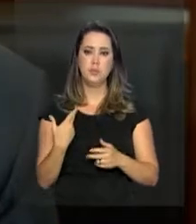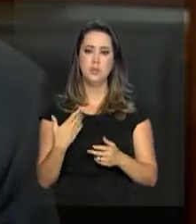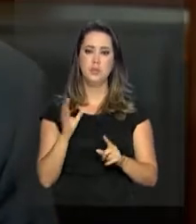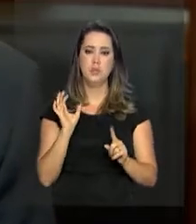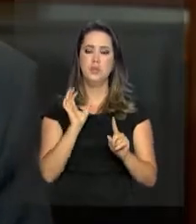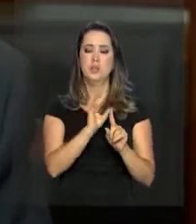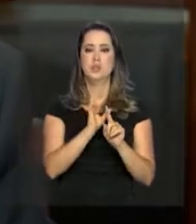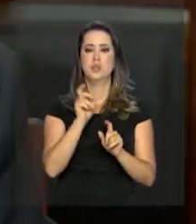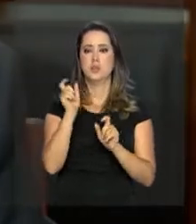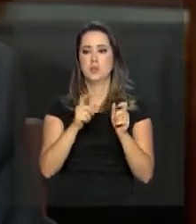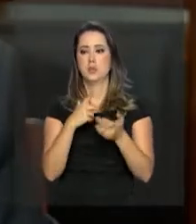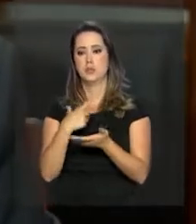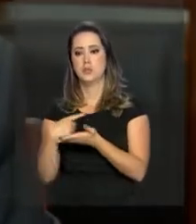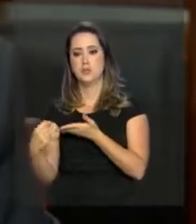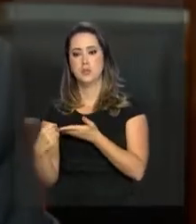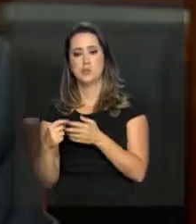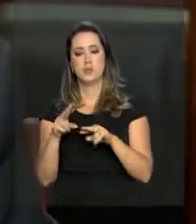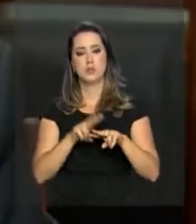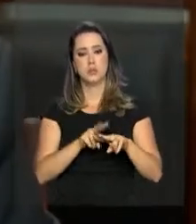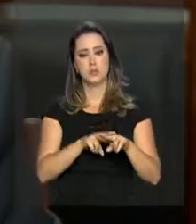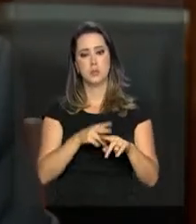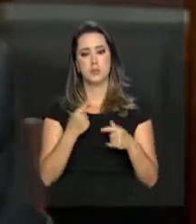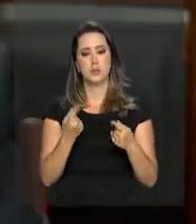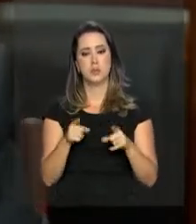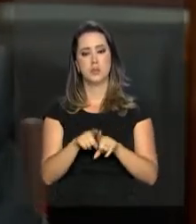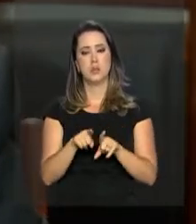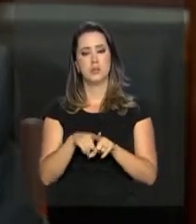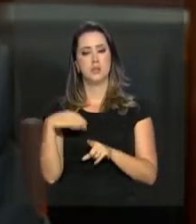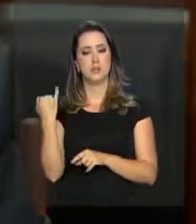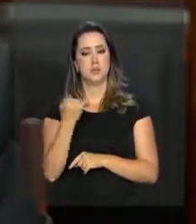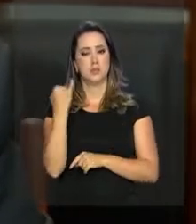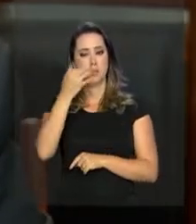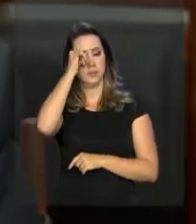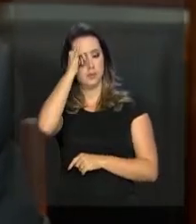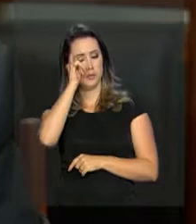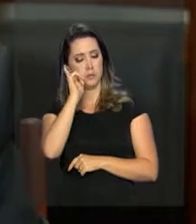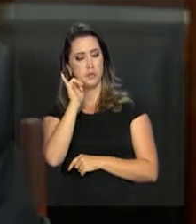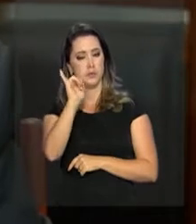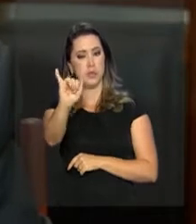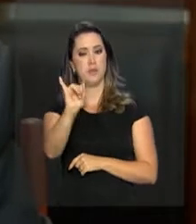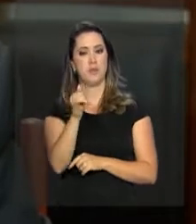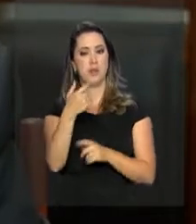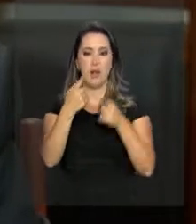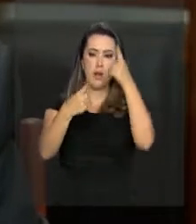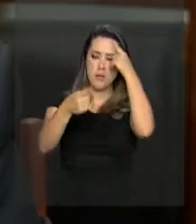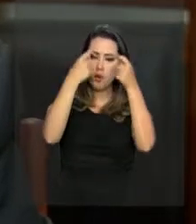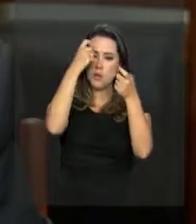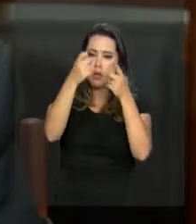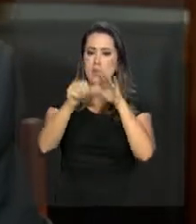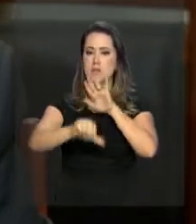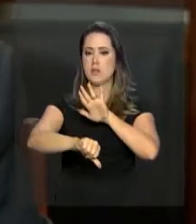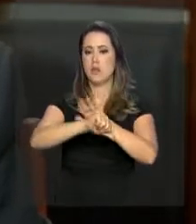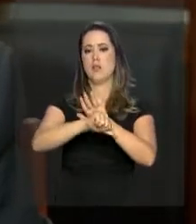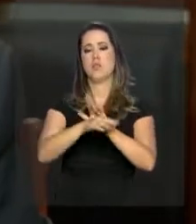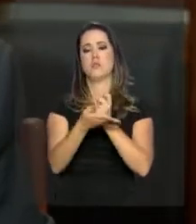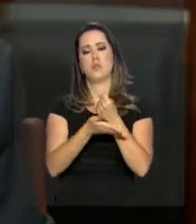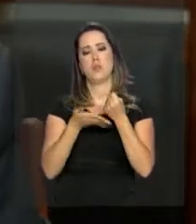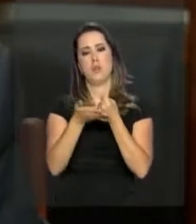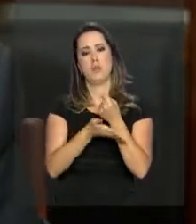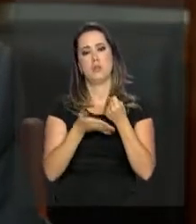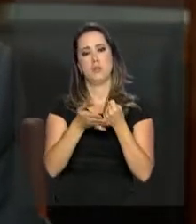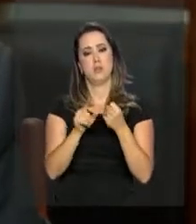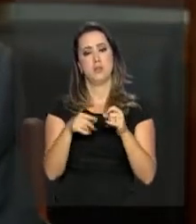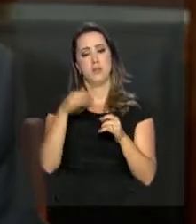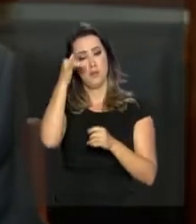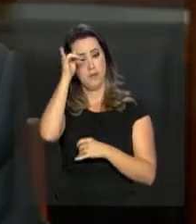mas tem também a função de combater a criminalidade de base prisional combater as